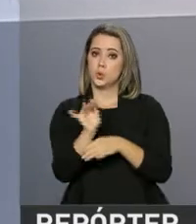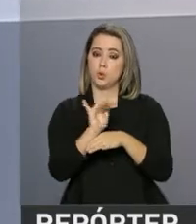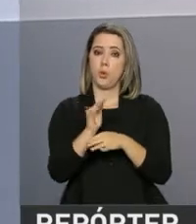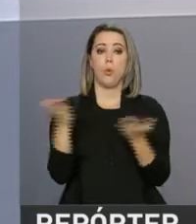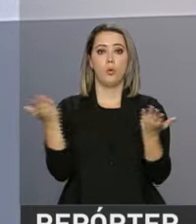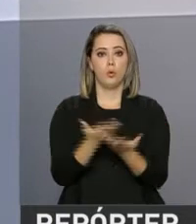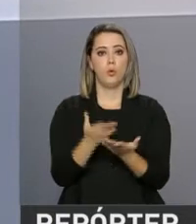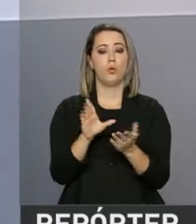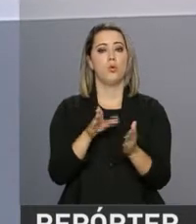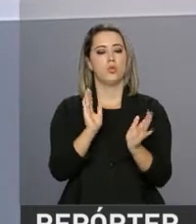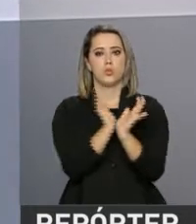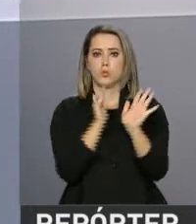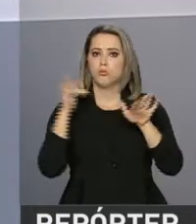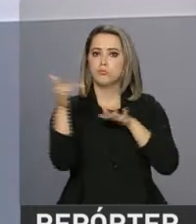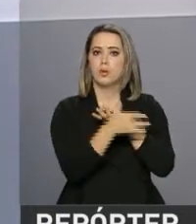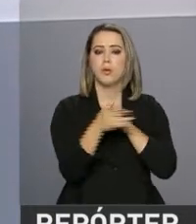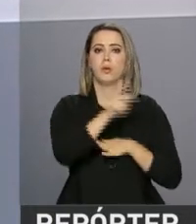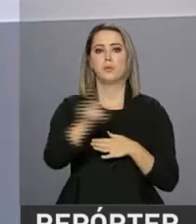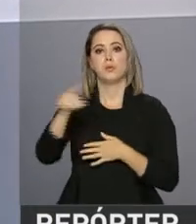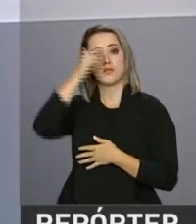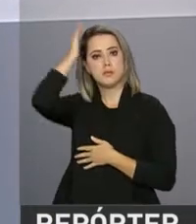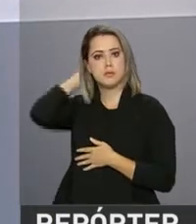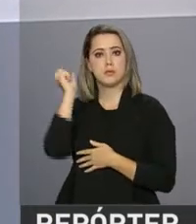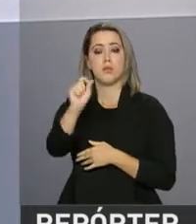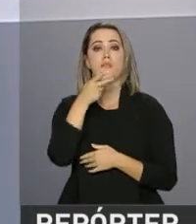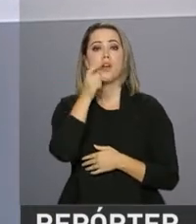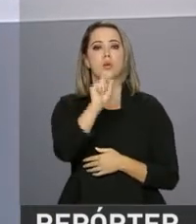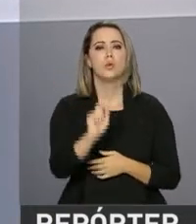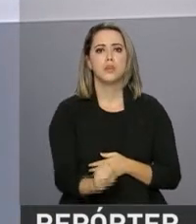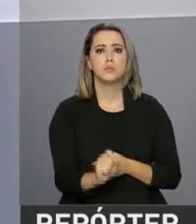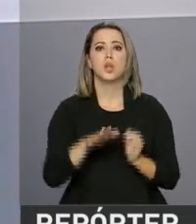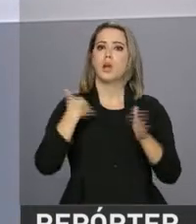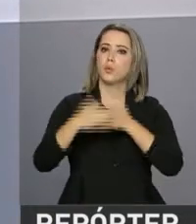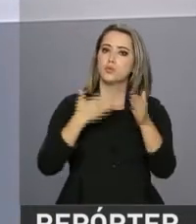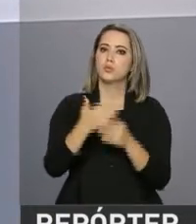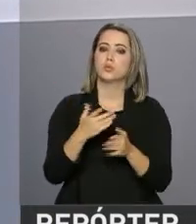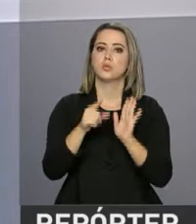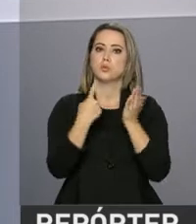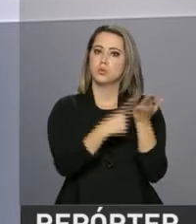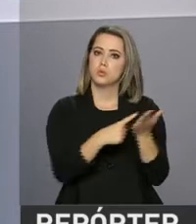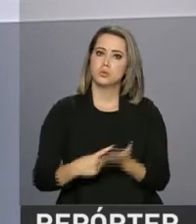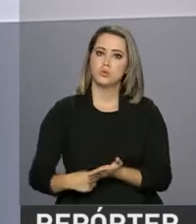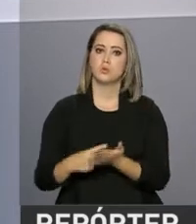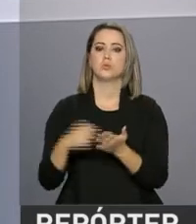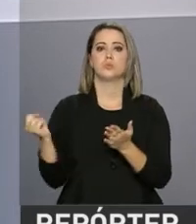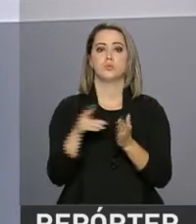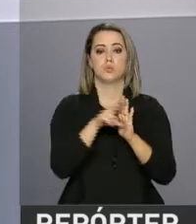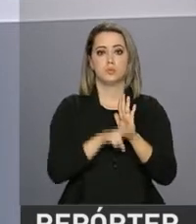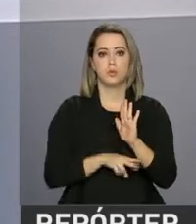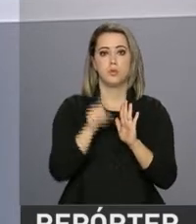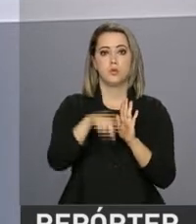publicado hoje nas redes sociais o presidente da república michel temer afirmou que a continuidade da agenda de reformas do governo